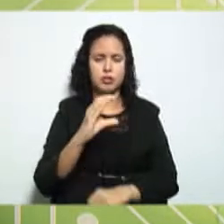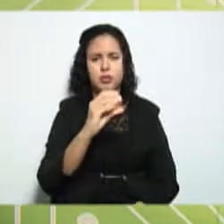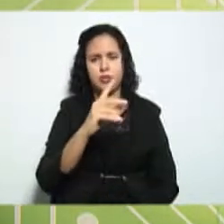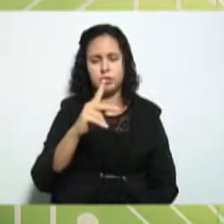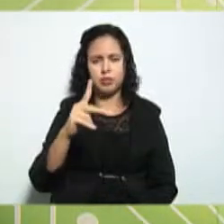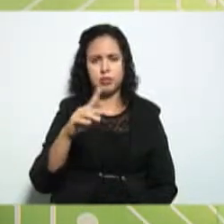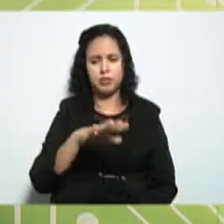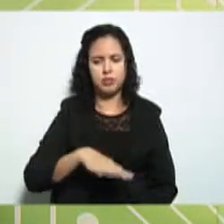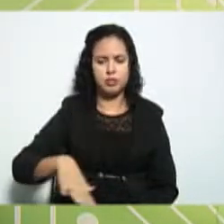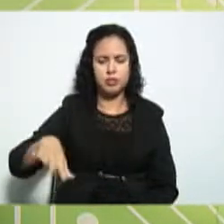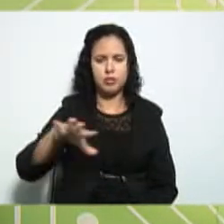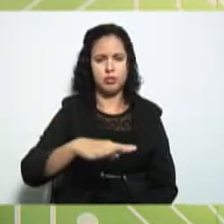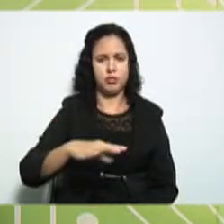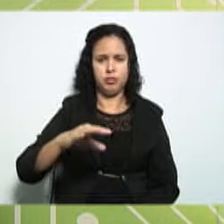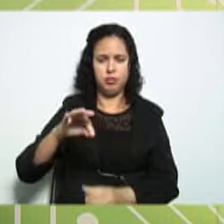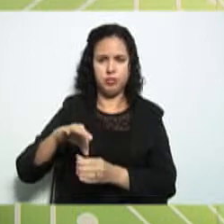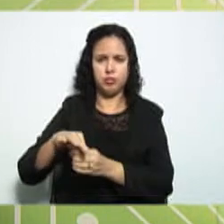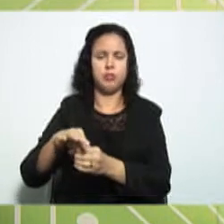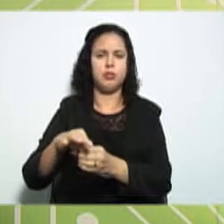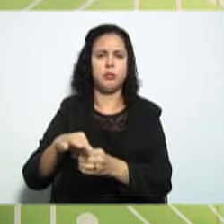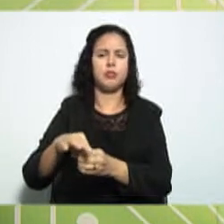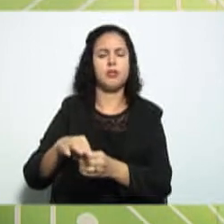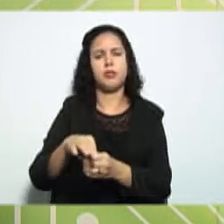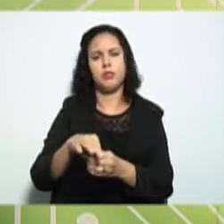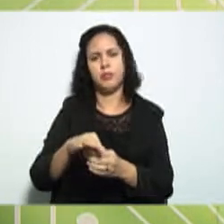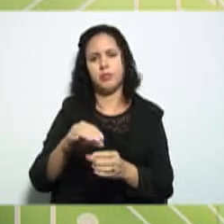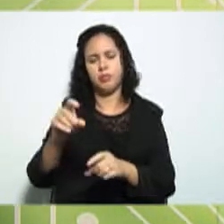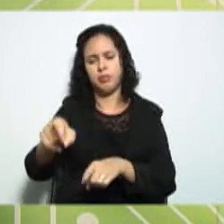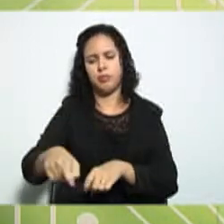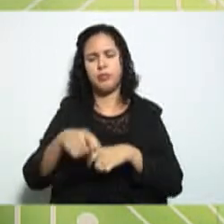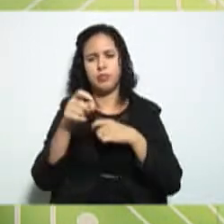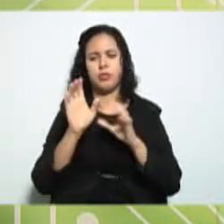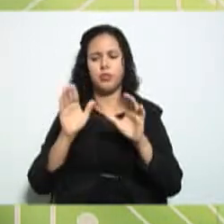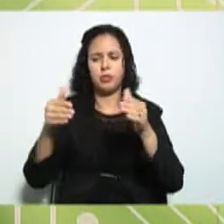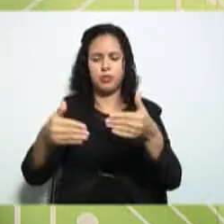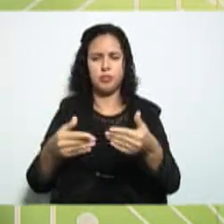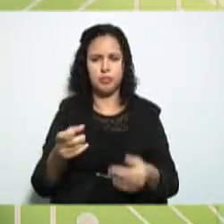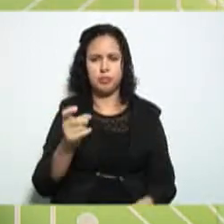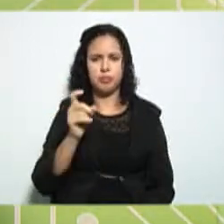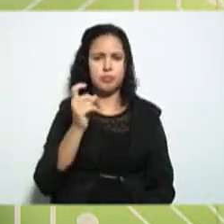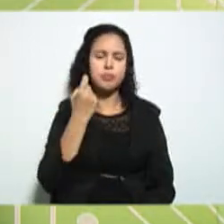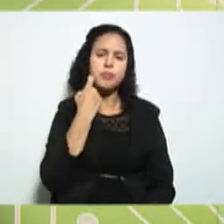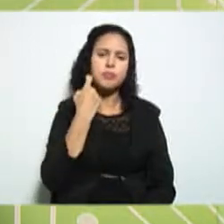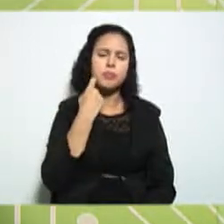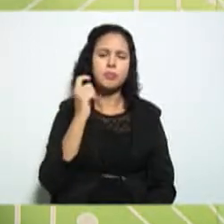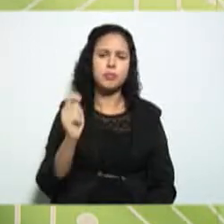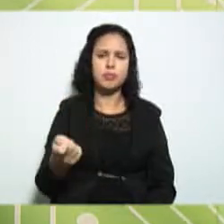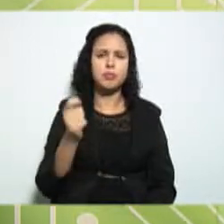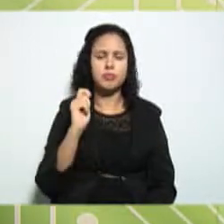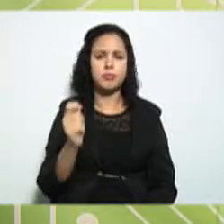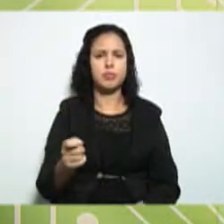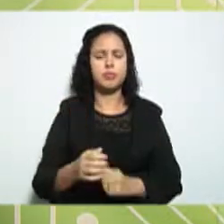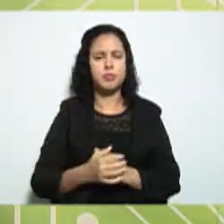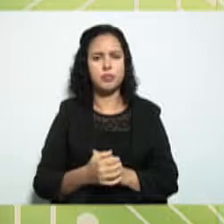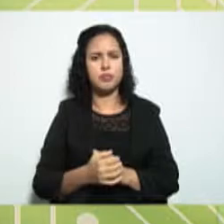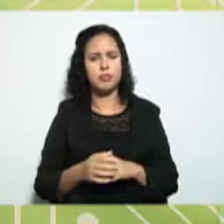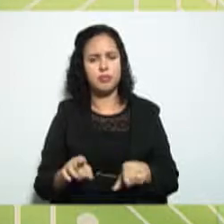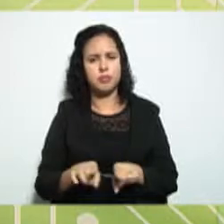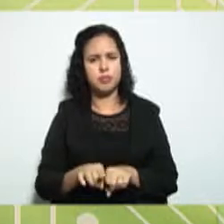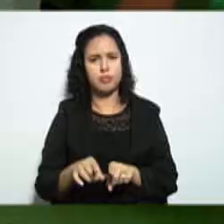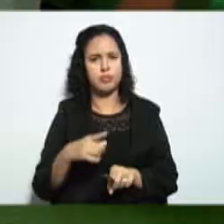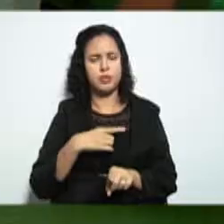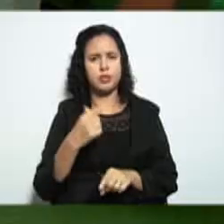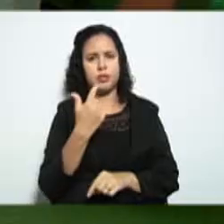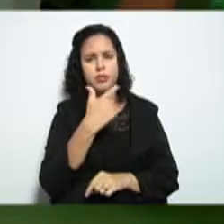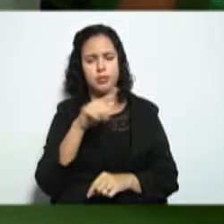ramo agropecuário, talvez para a própria questão da pesca, né, para a questão do peixe. Além disso, nós falamos de outros ramos, né,